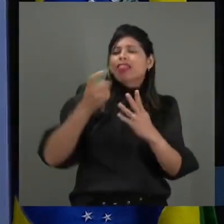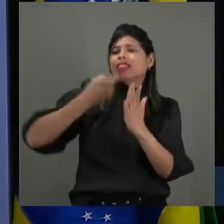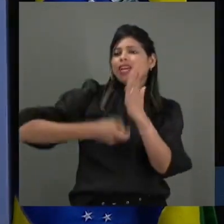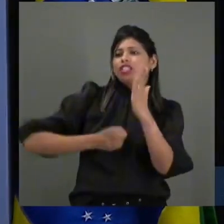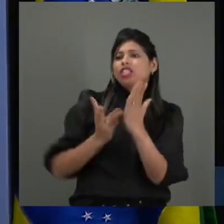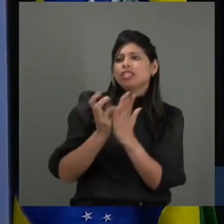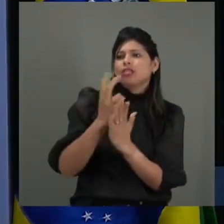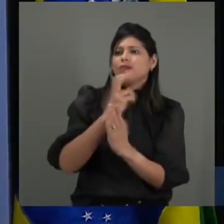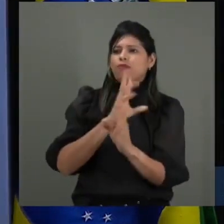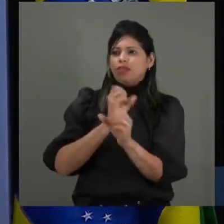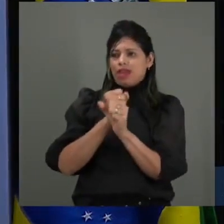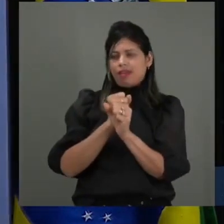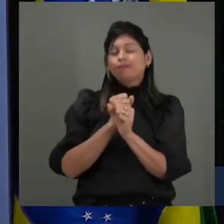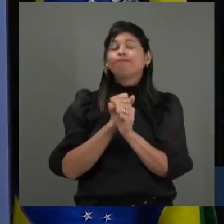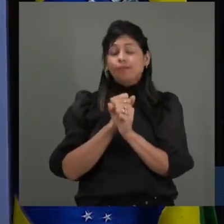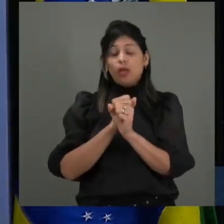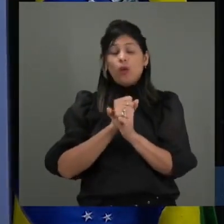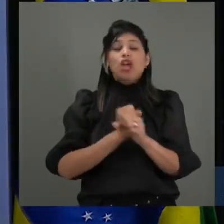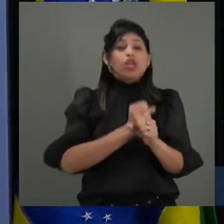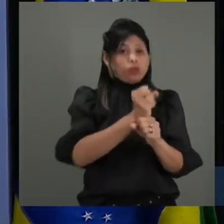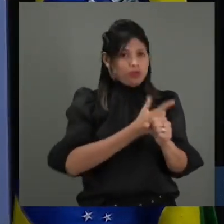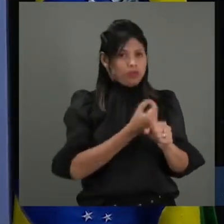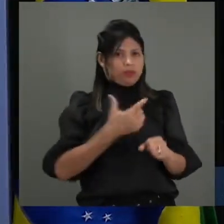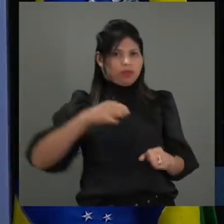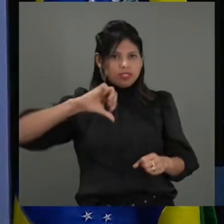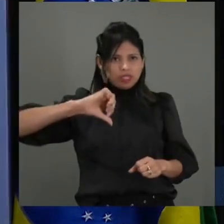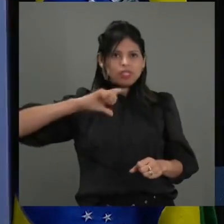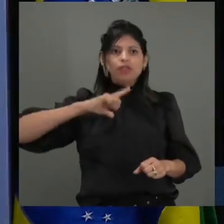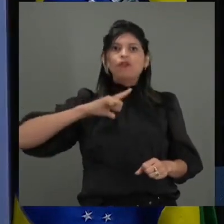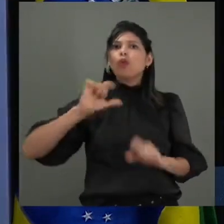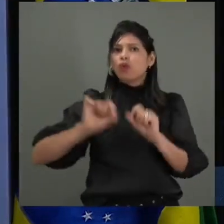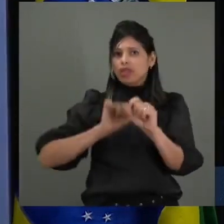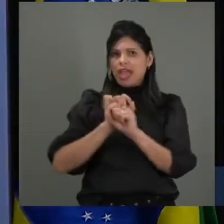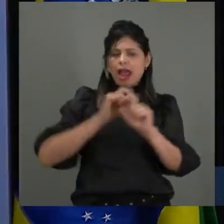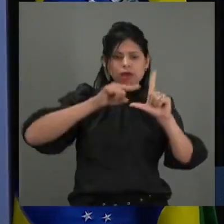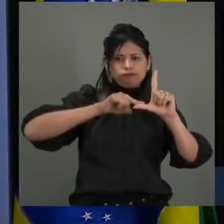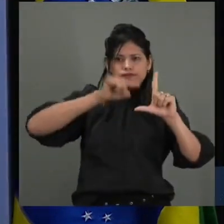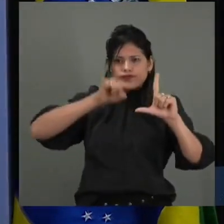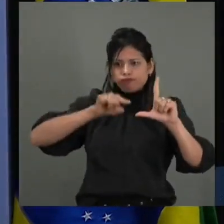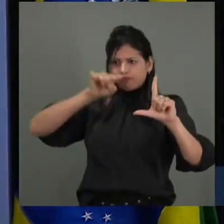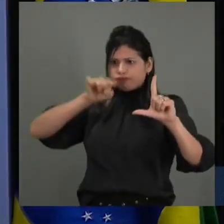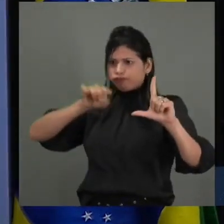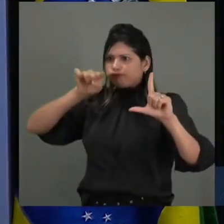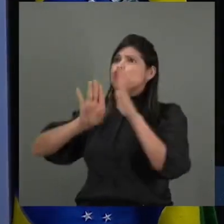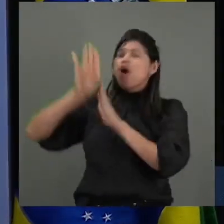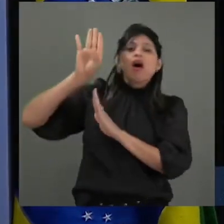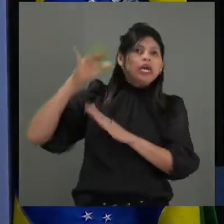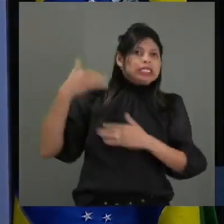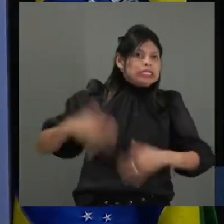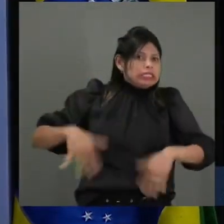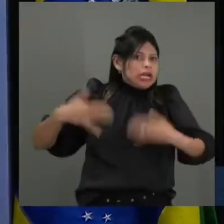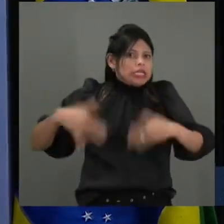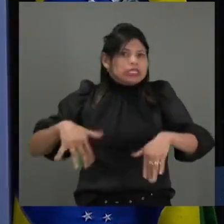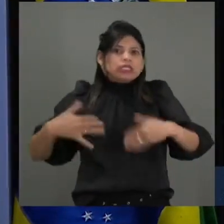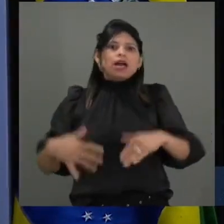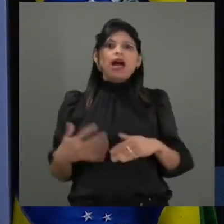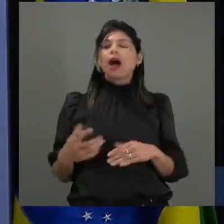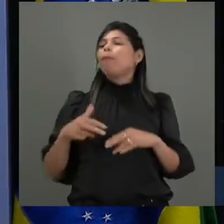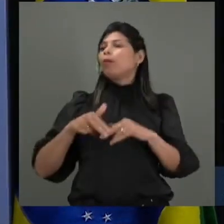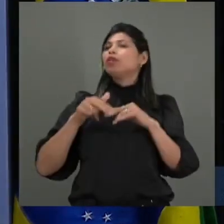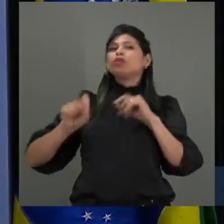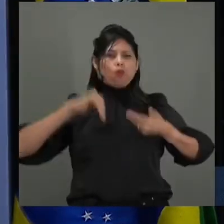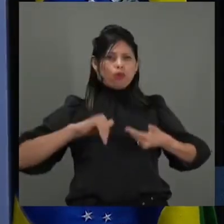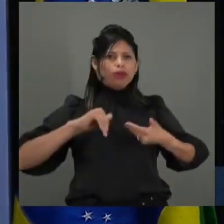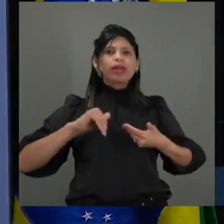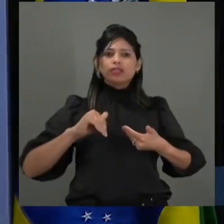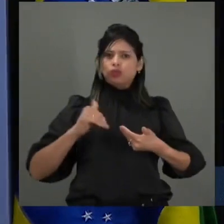Em 2019, enxergamos que a famosa curva de Laffer já tinha sido ultrapassada há muito tempo. Com a ajuda do Congresso